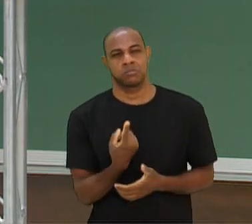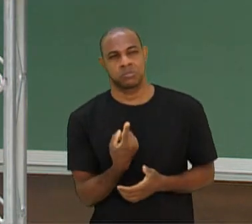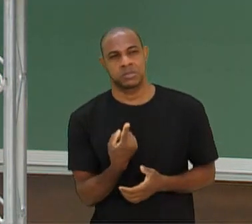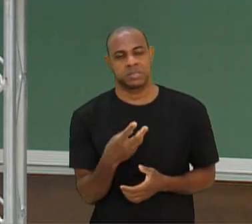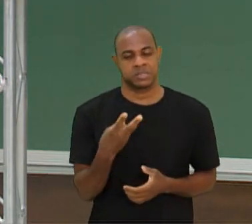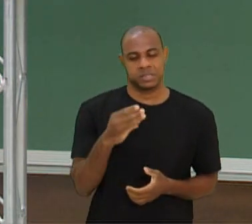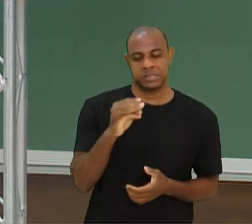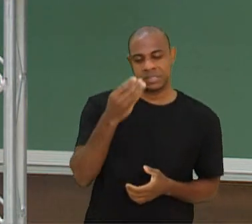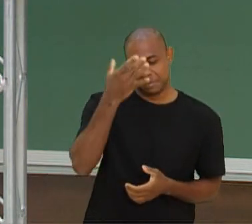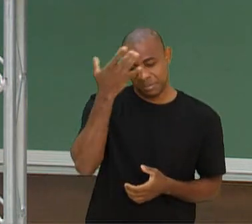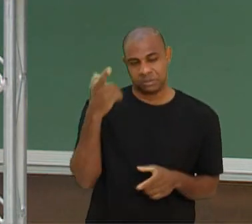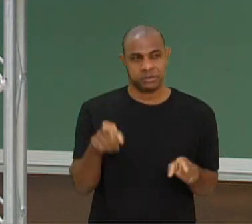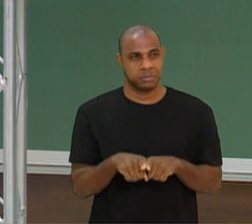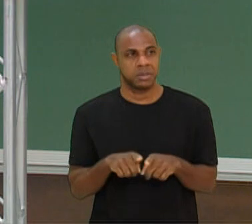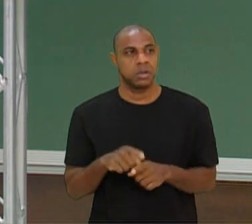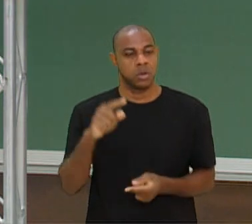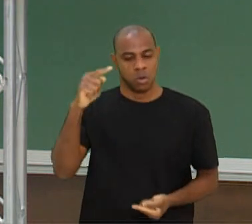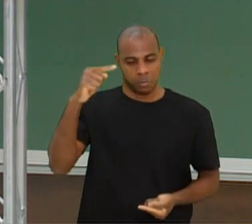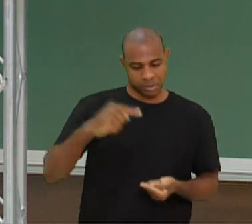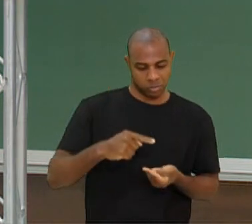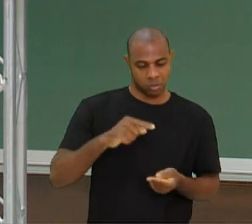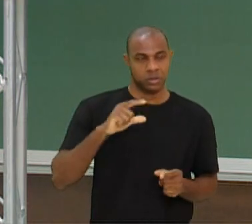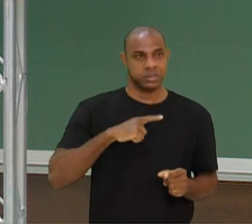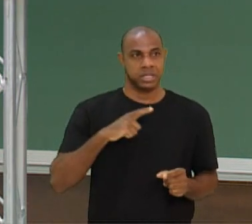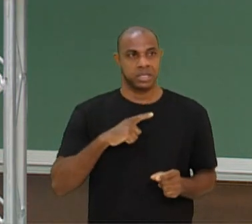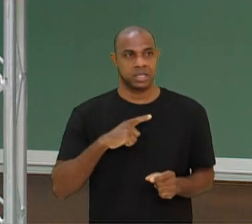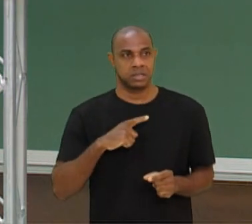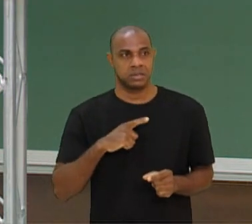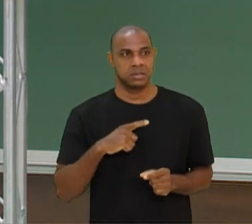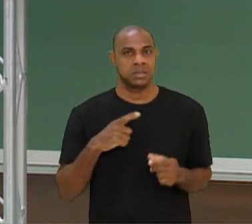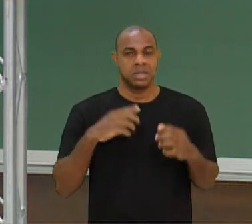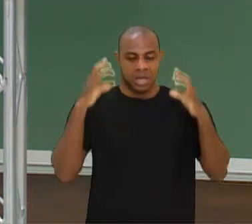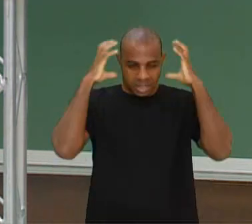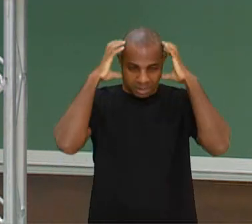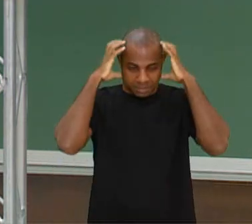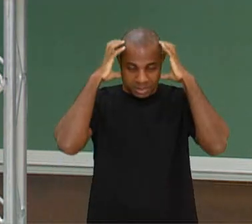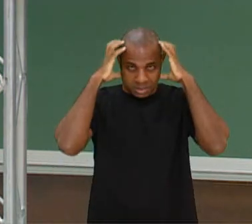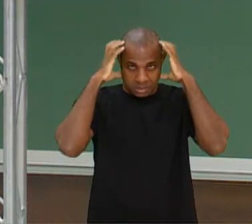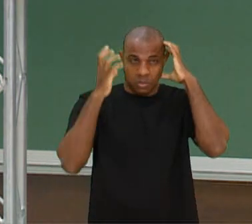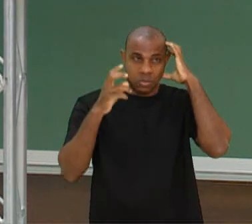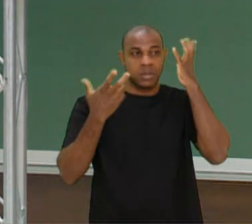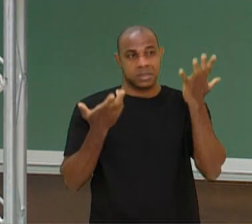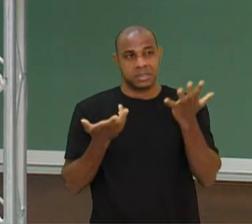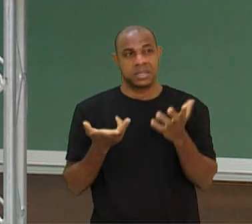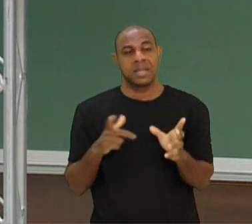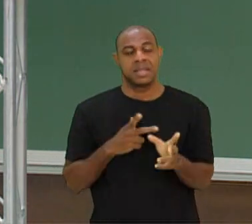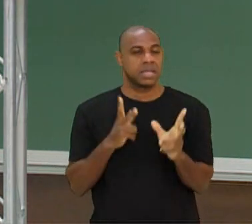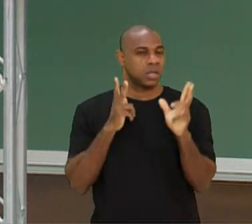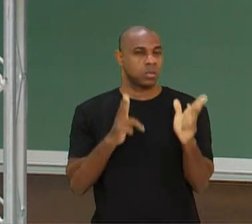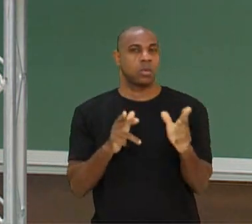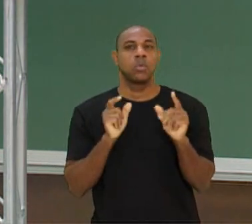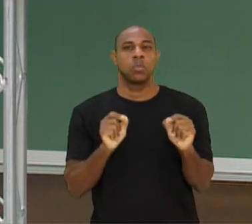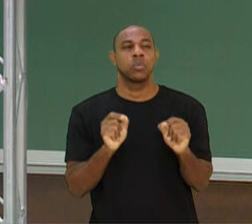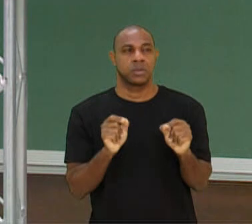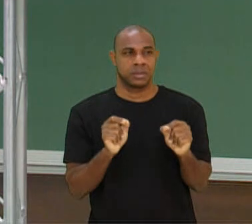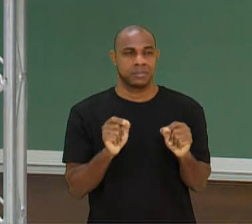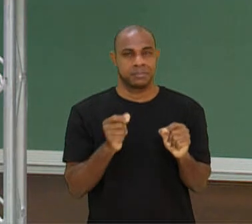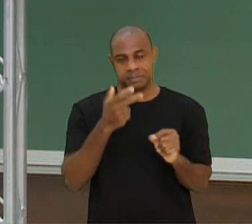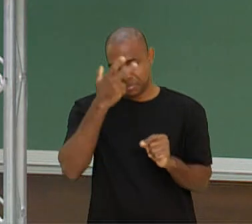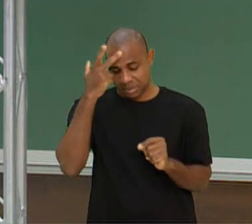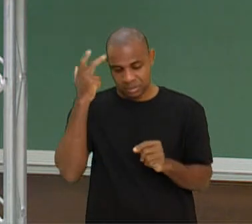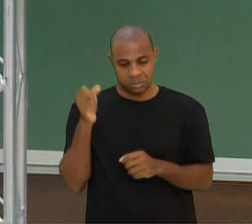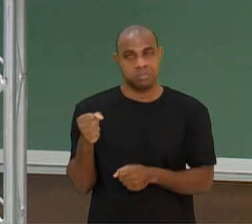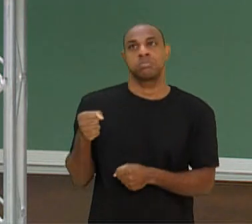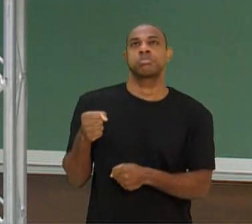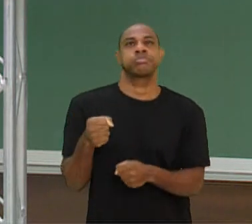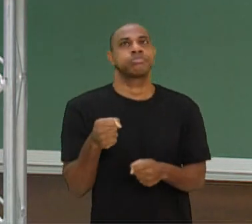ali, né? O menor tinha o formato de cabeças humanas e era bem semelhante ou acompanhava-se pelas pessoas